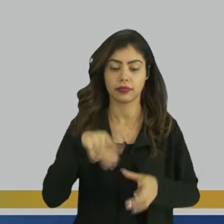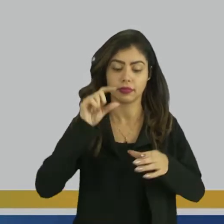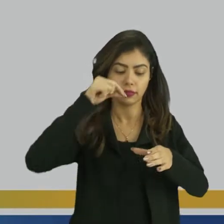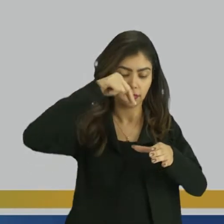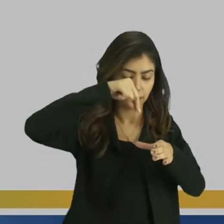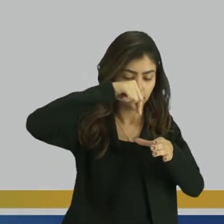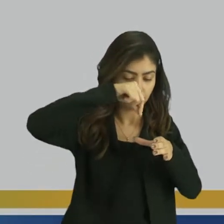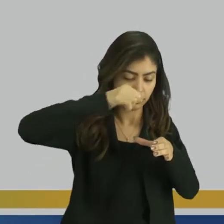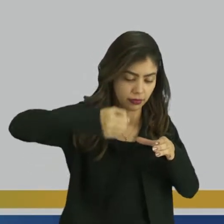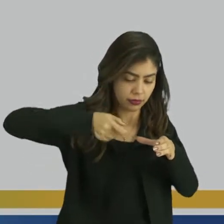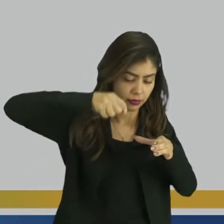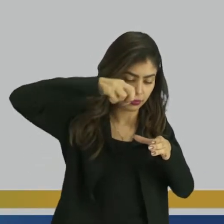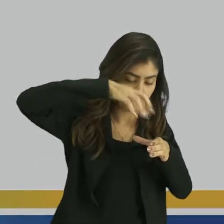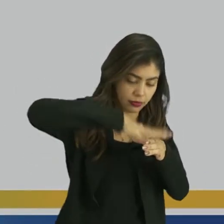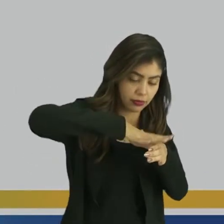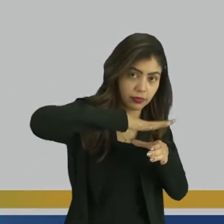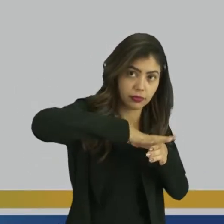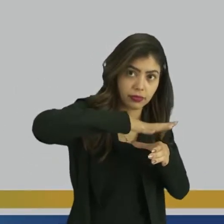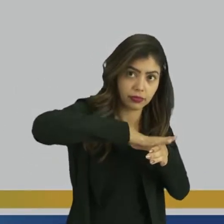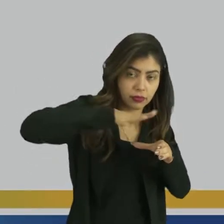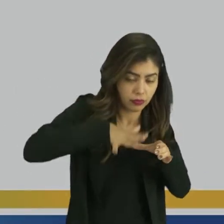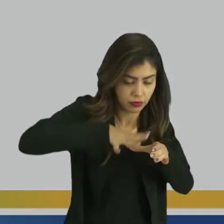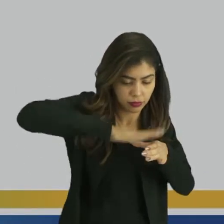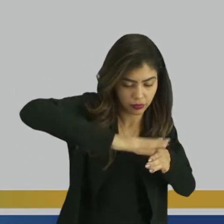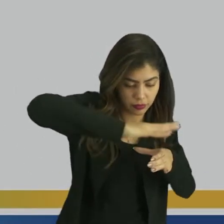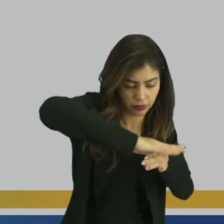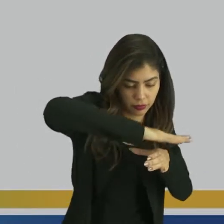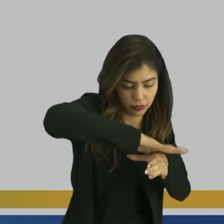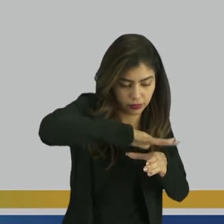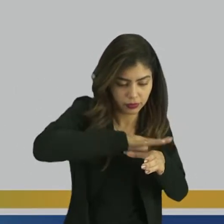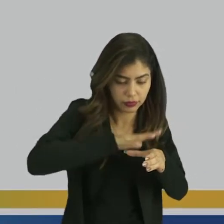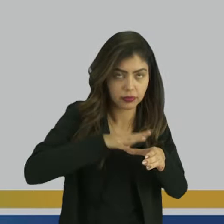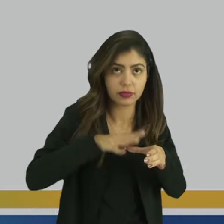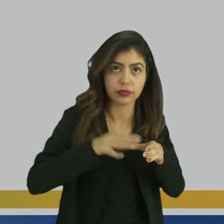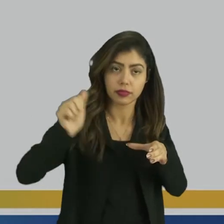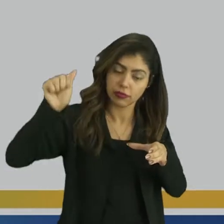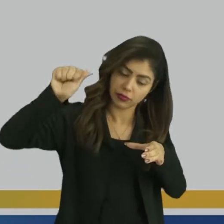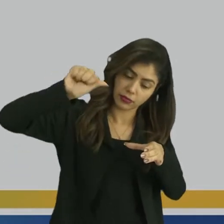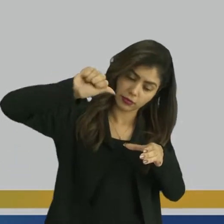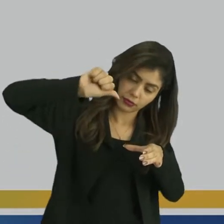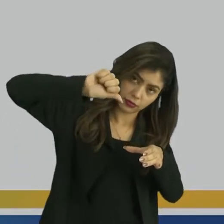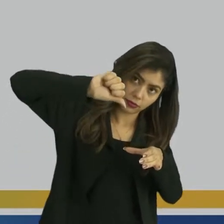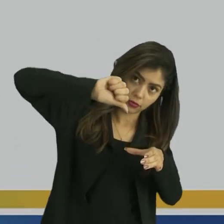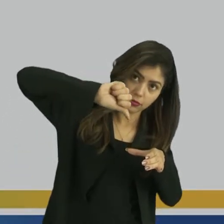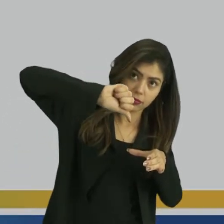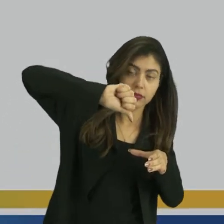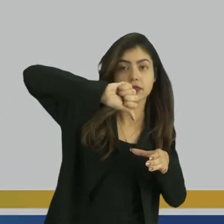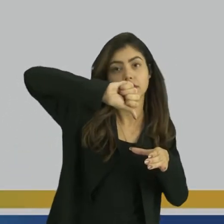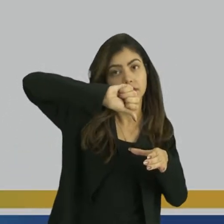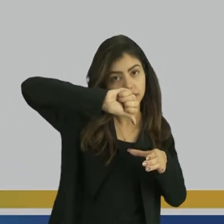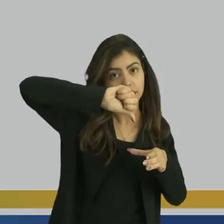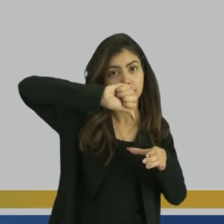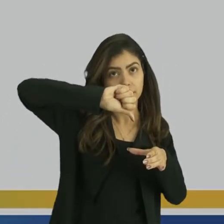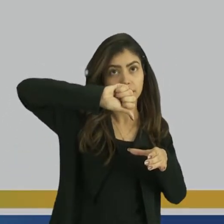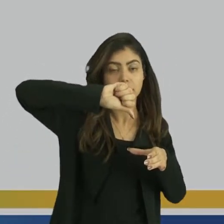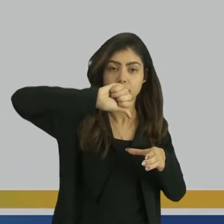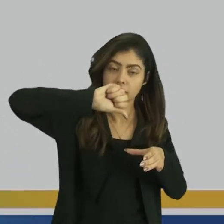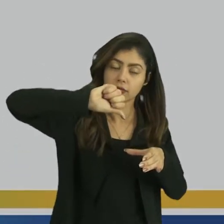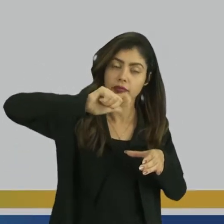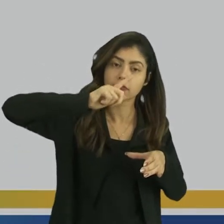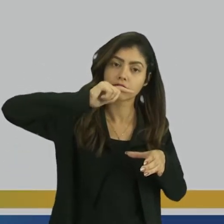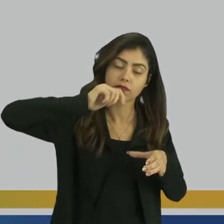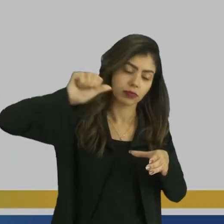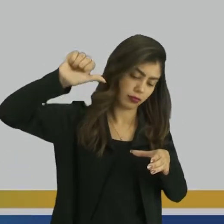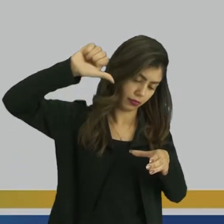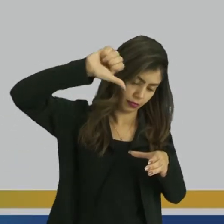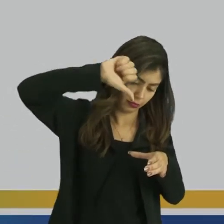uma sementinha e planta, né? E aí depois, com a água